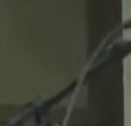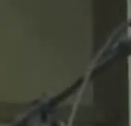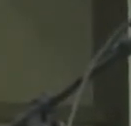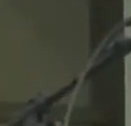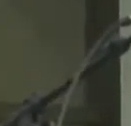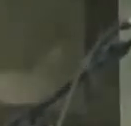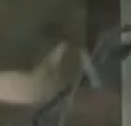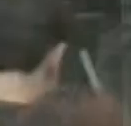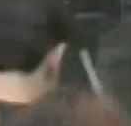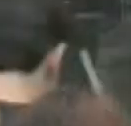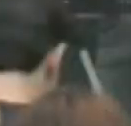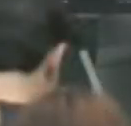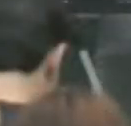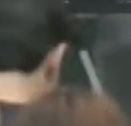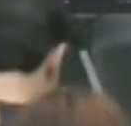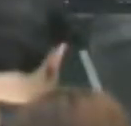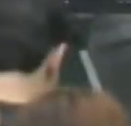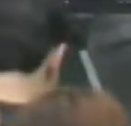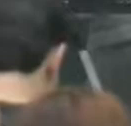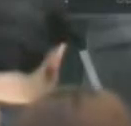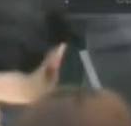Aleluia Episódio